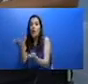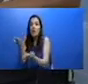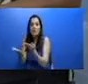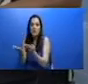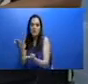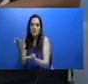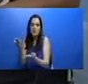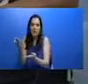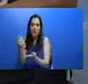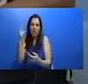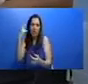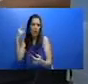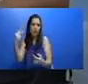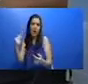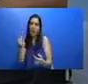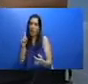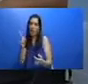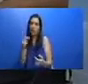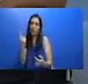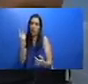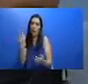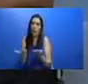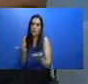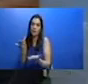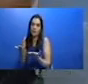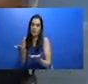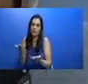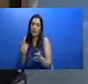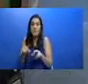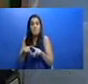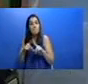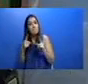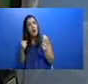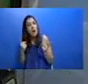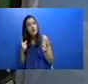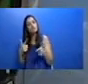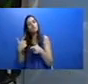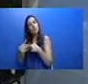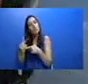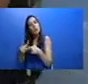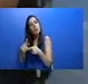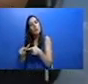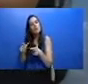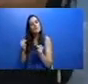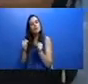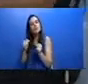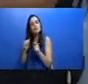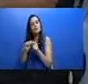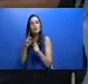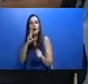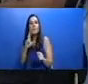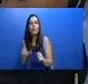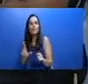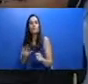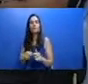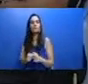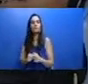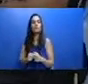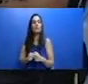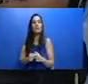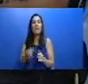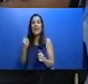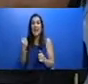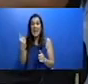2 quilos de bolacha, né? Mas tem o nosso problema e nós precisamos resolver. Cada pacotinho desse,